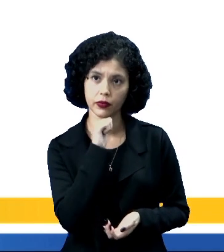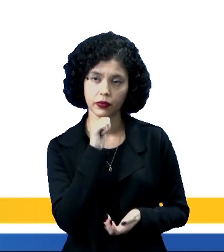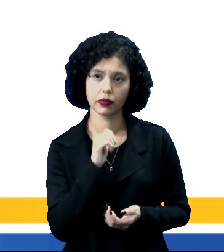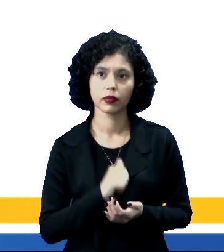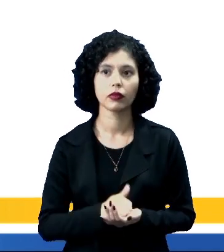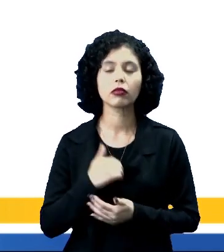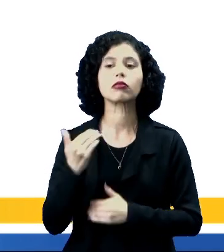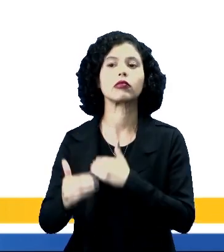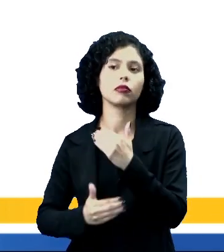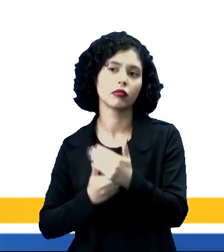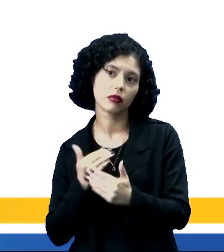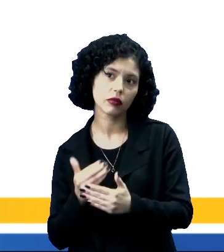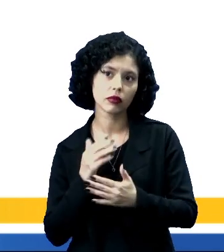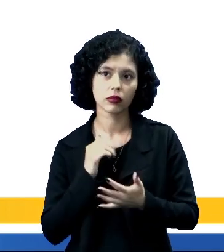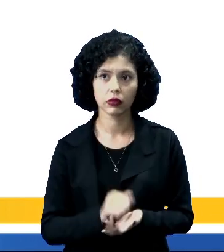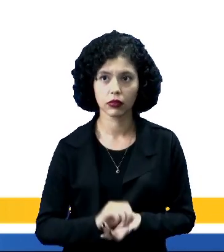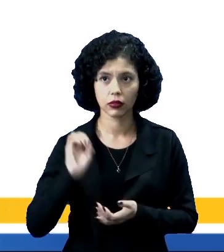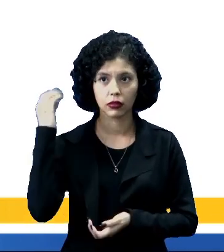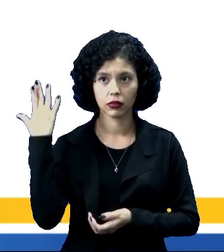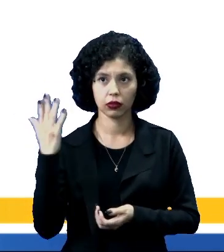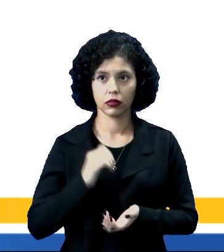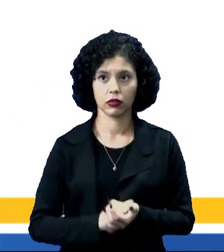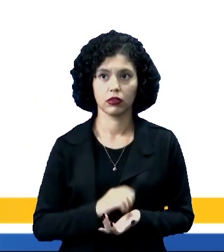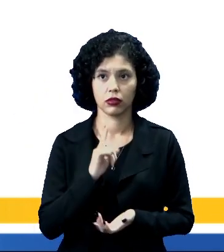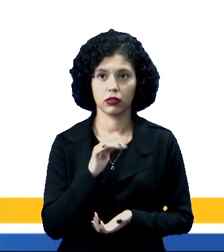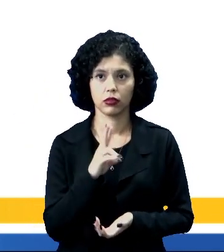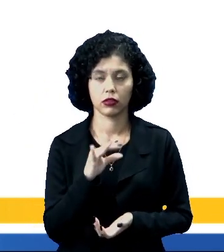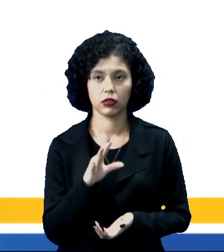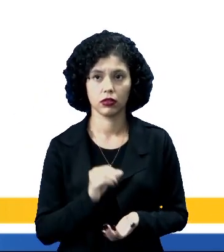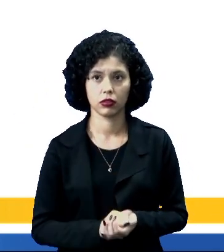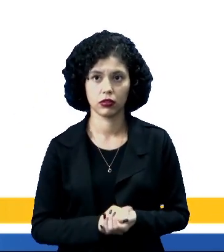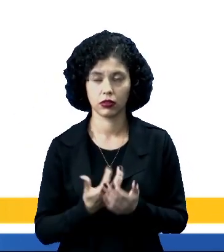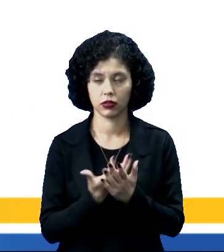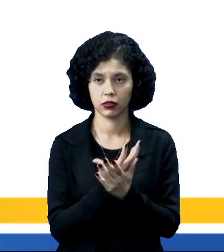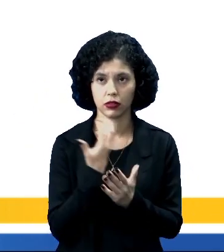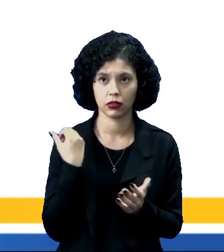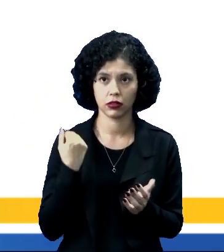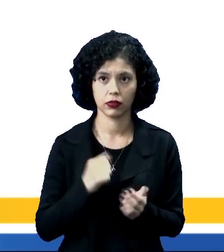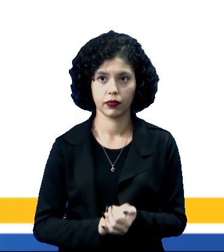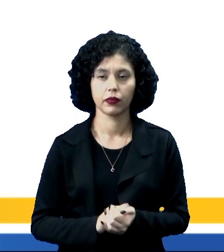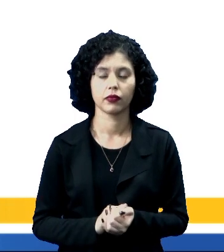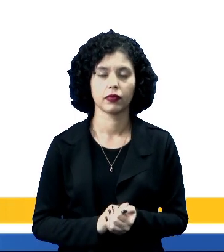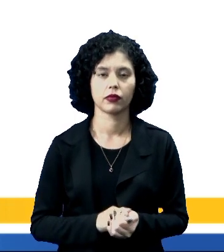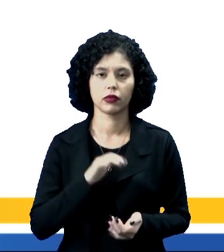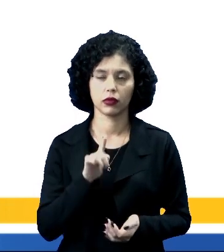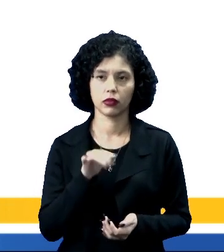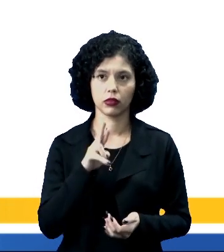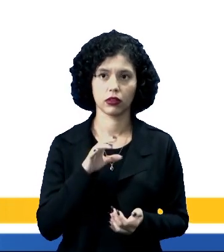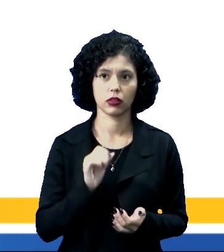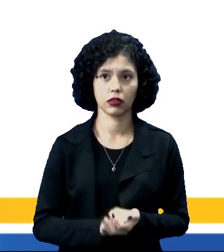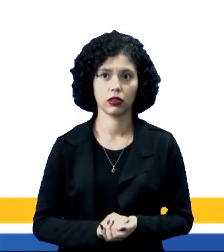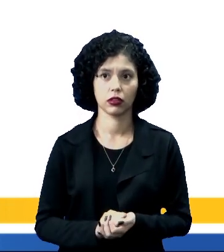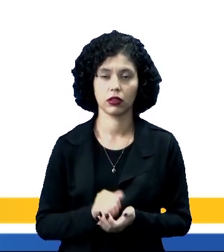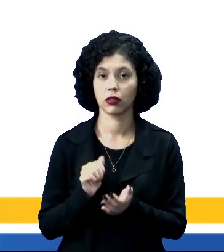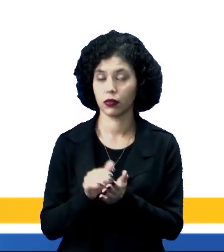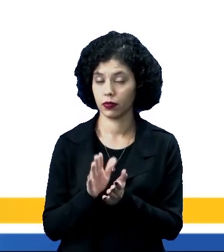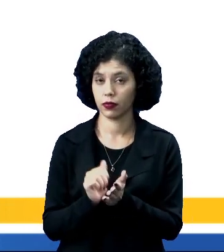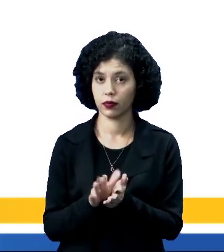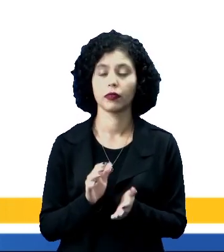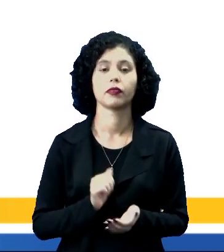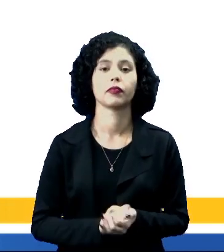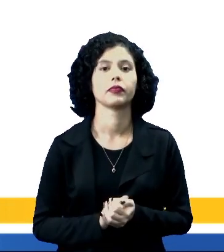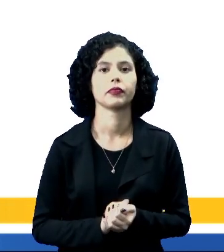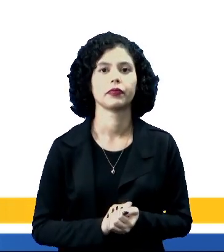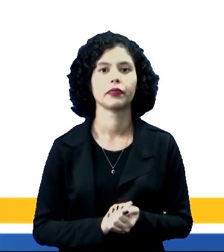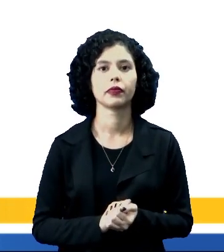a menstruação é um processo em que ocorre o desprendimento né a descamação do endométrio e consequentemente